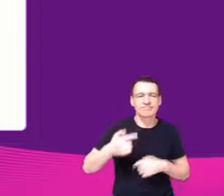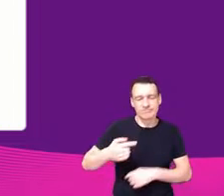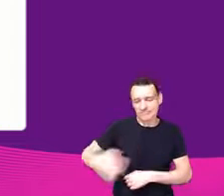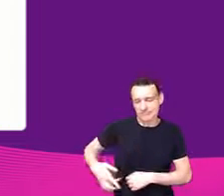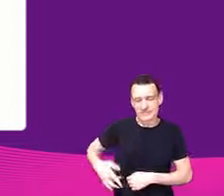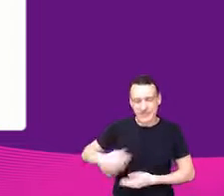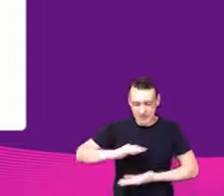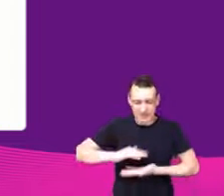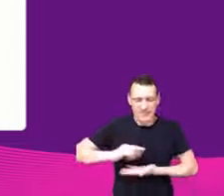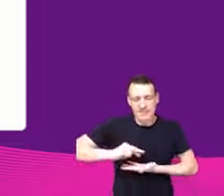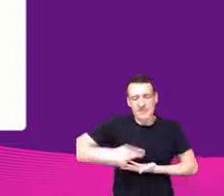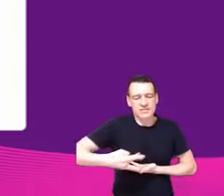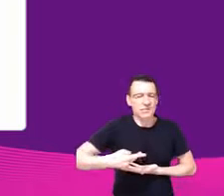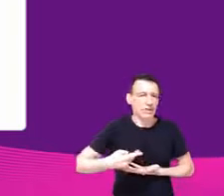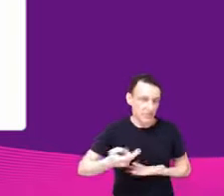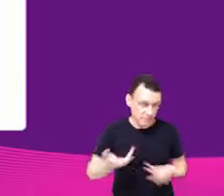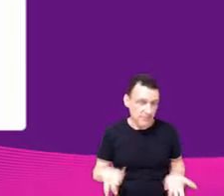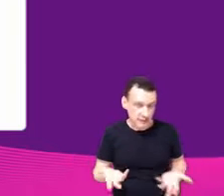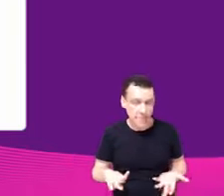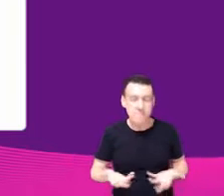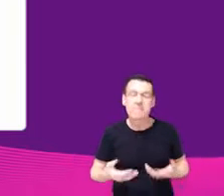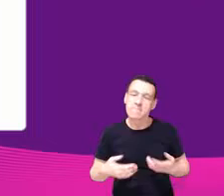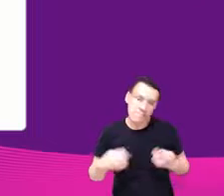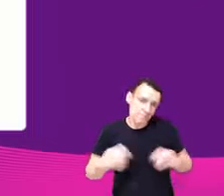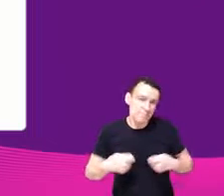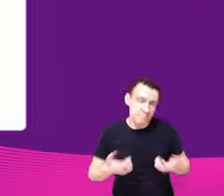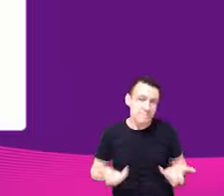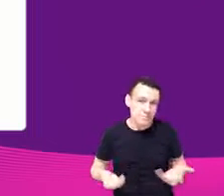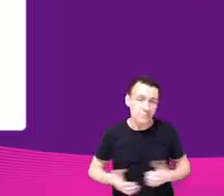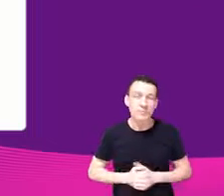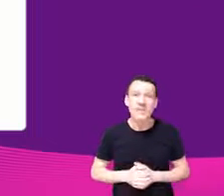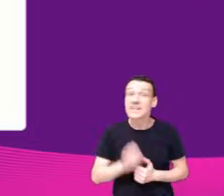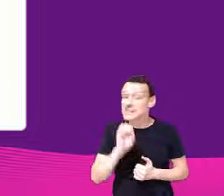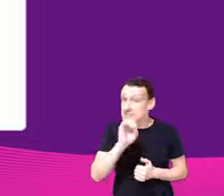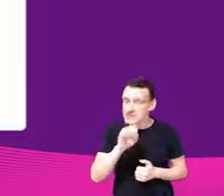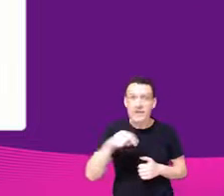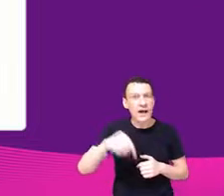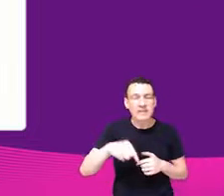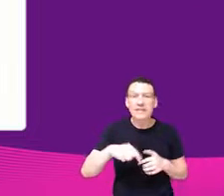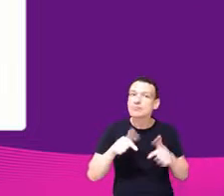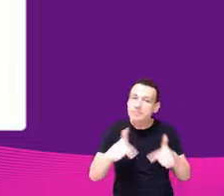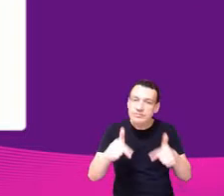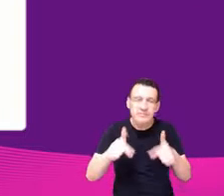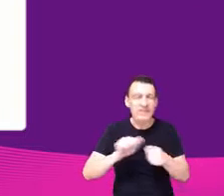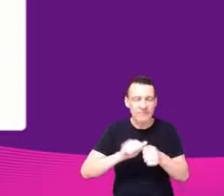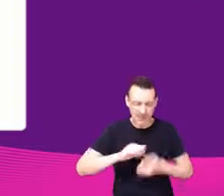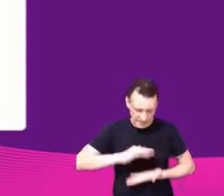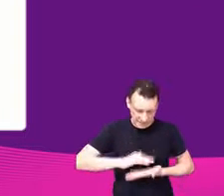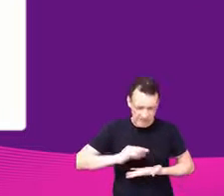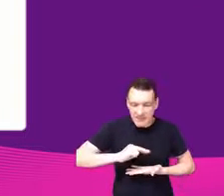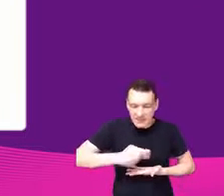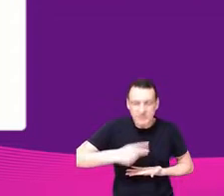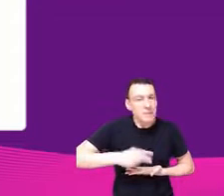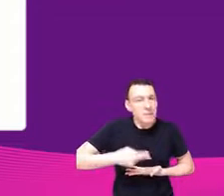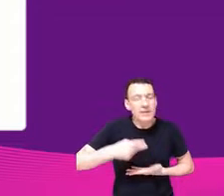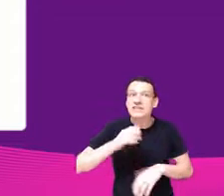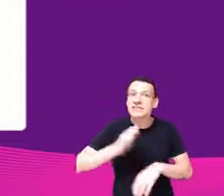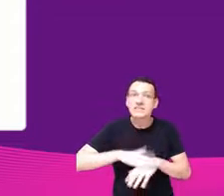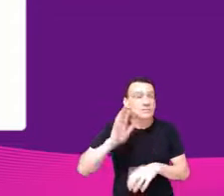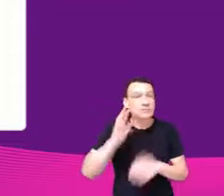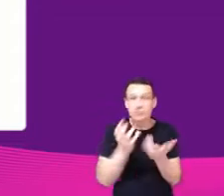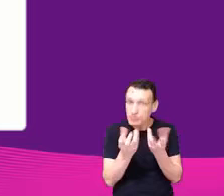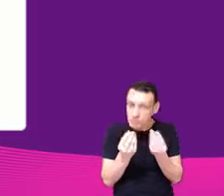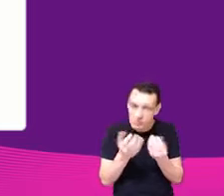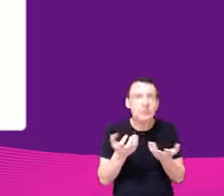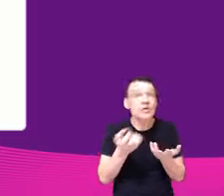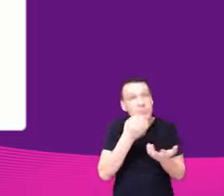Certamente, né, um programa ativo de transplante, ele é extremamente importante no contexto de cuidado integral da